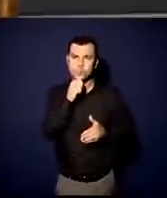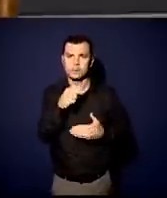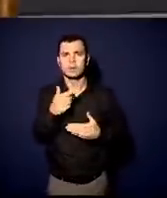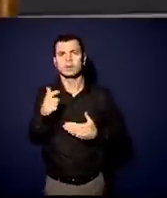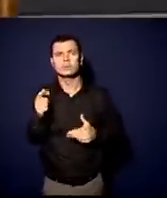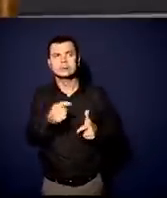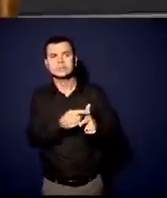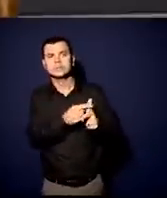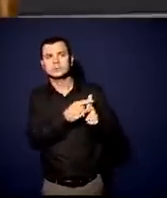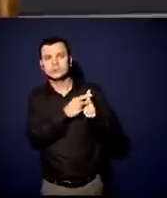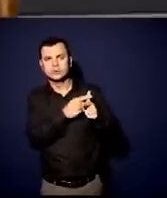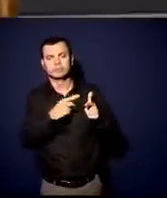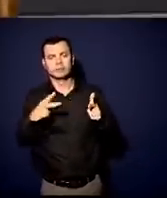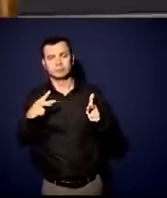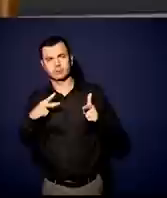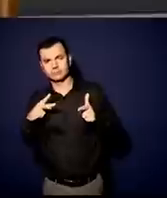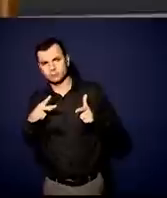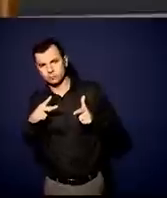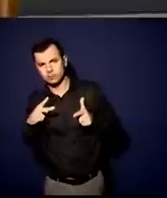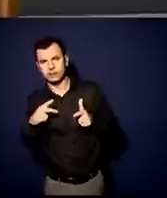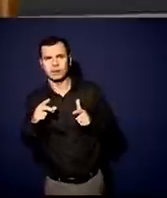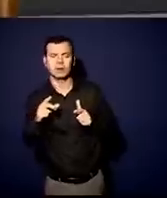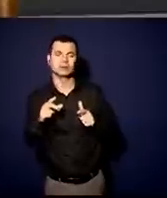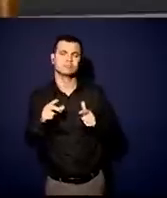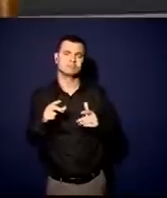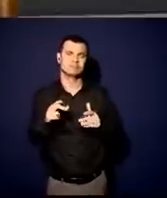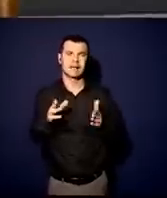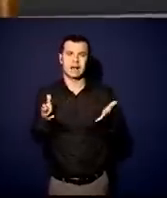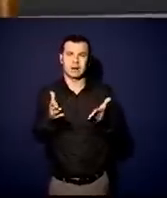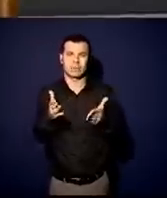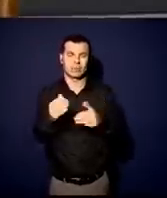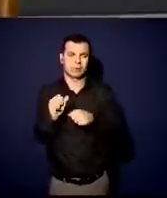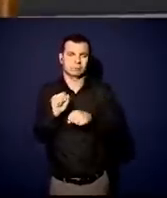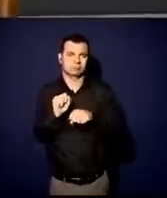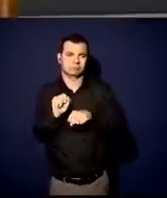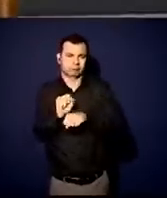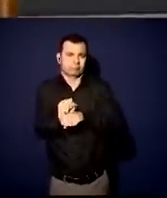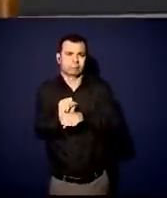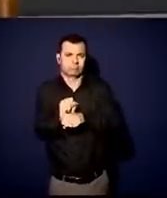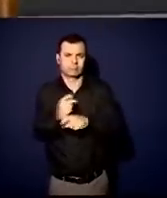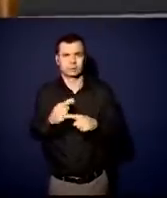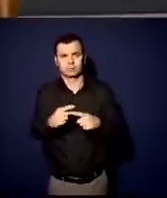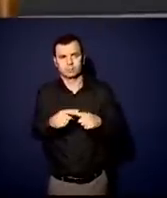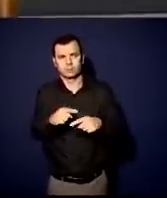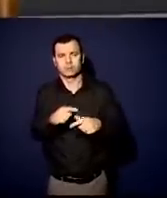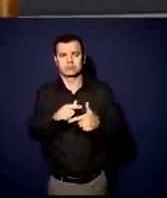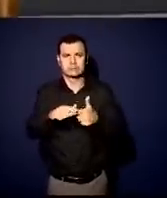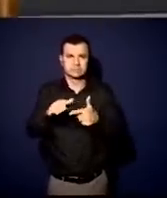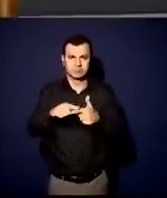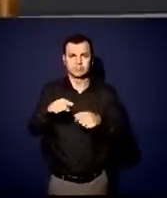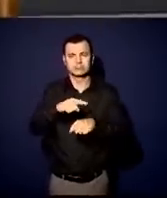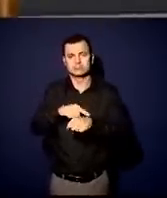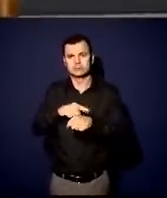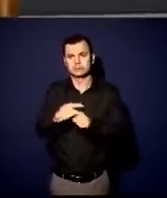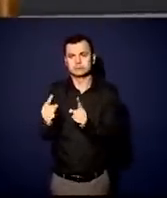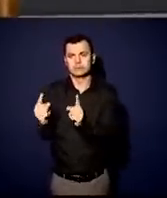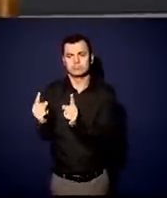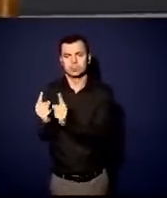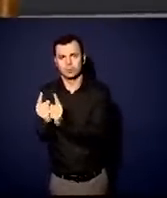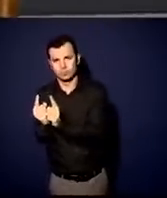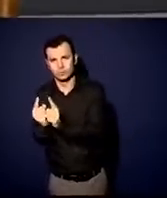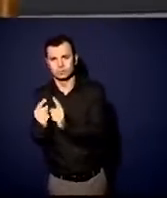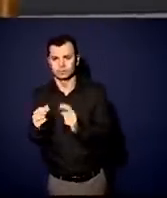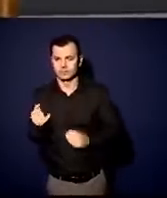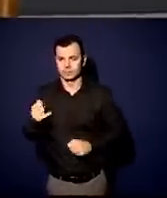privada dívida emissão de Bento e também fechou um pouquinho em decorrência de enfim de alguns efeitos de curto prazo desse ciclo dessa curva de